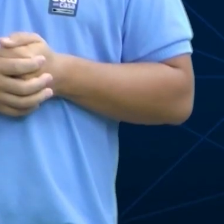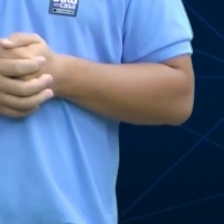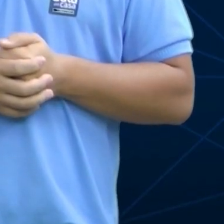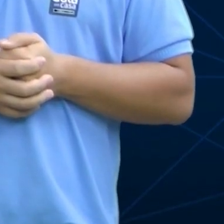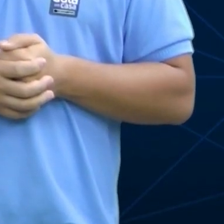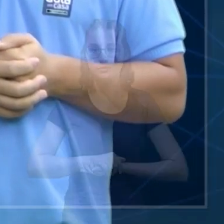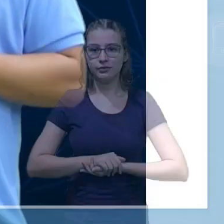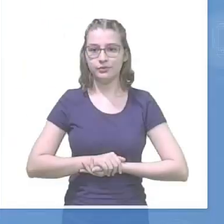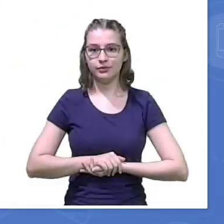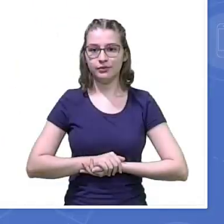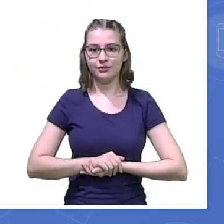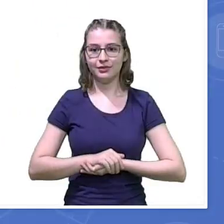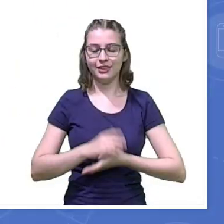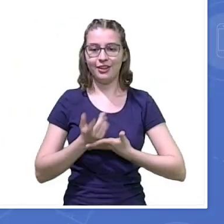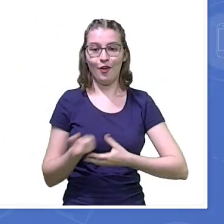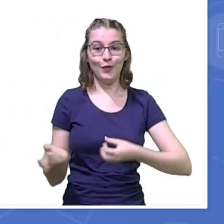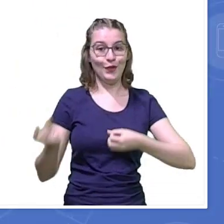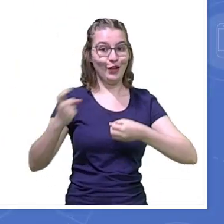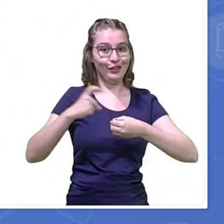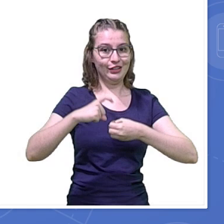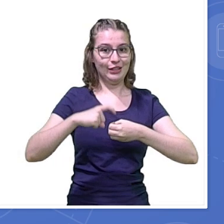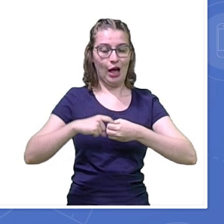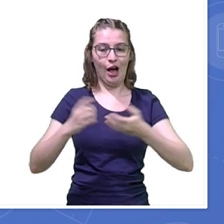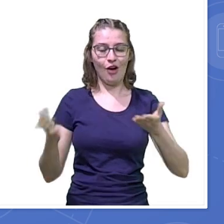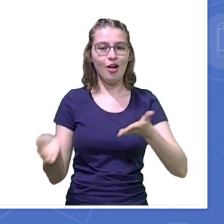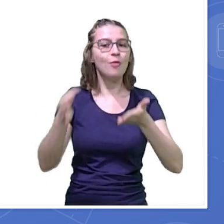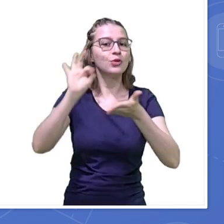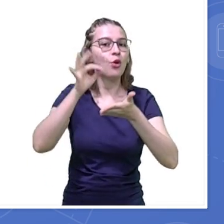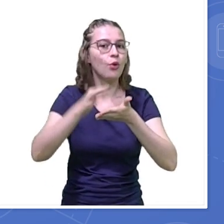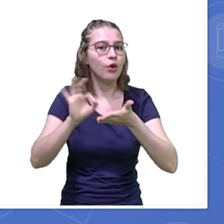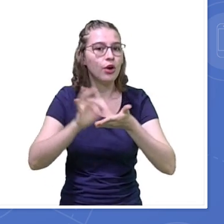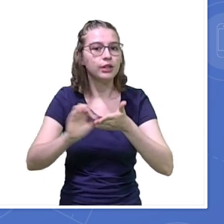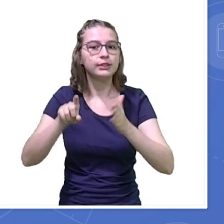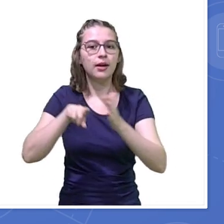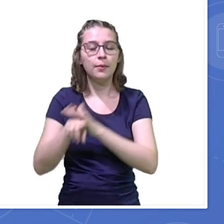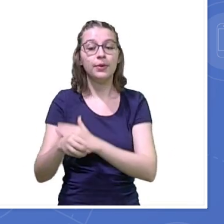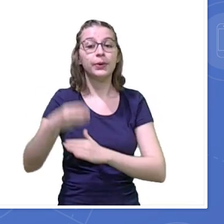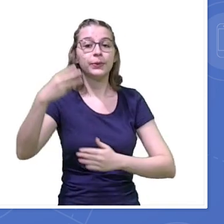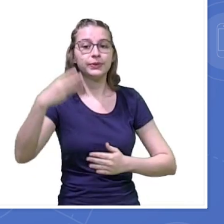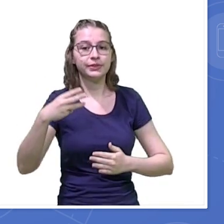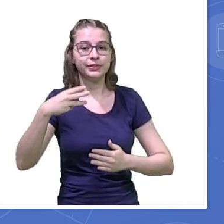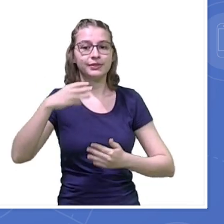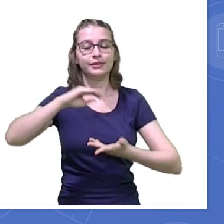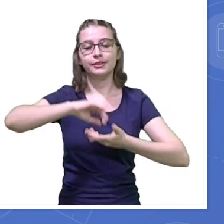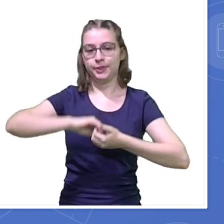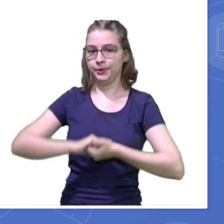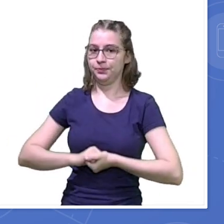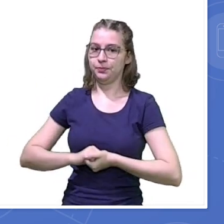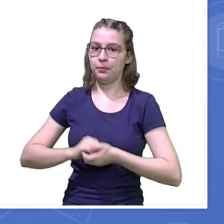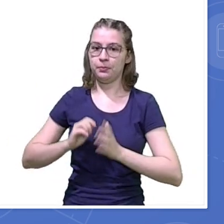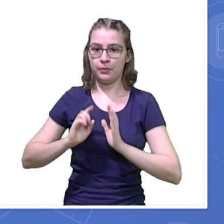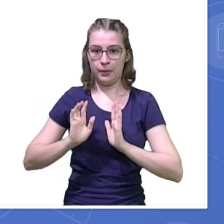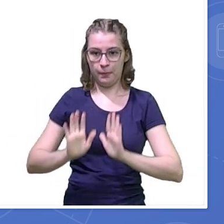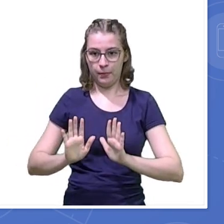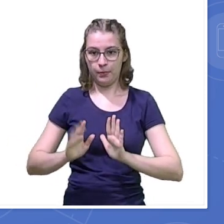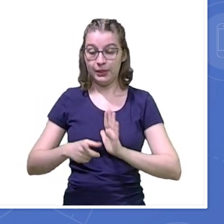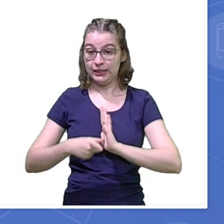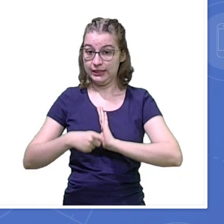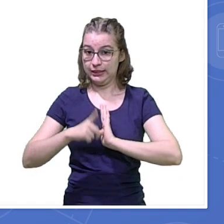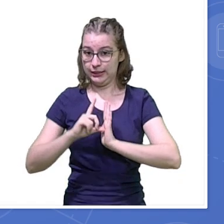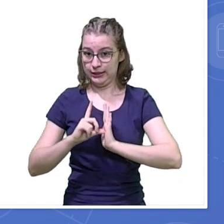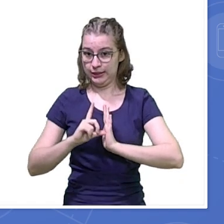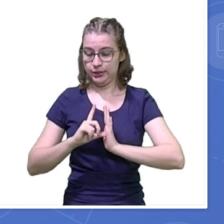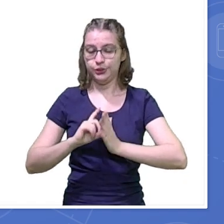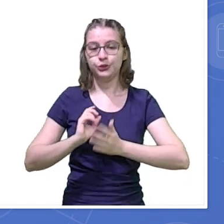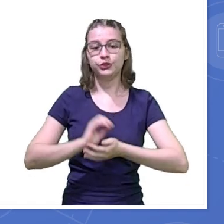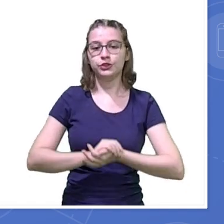Muito bem, pessoal. Vamos agora para a correção da questão 3. Né? Antes da gente verificar aí sobre a questão do